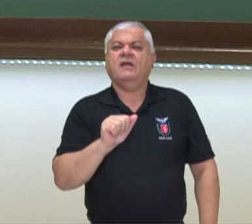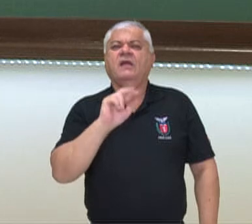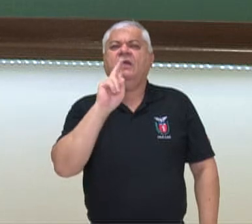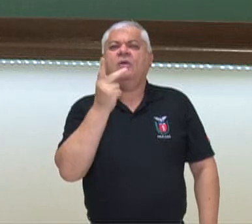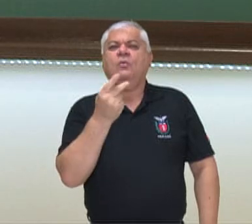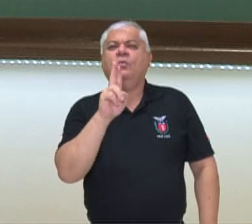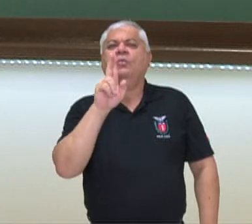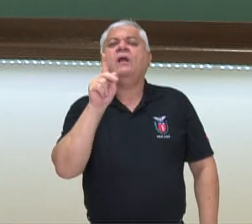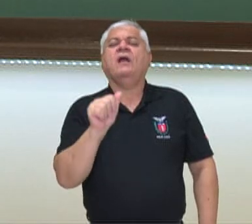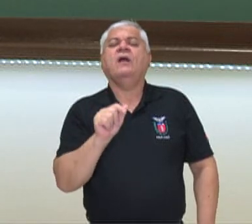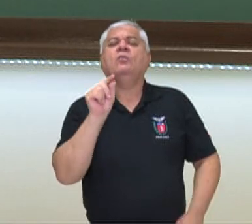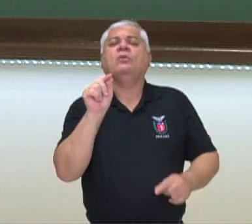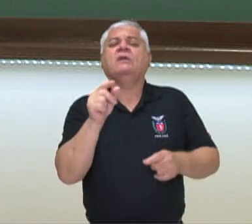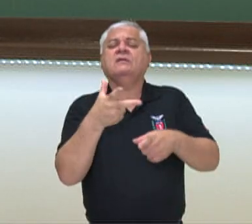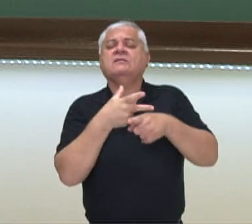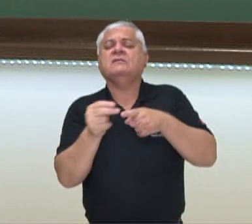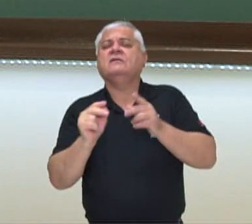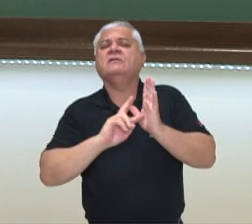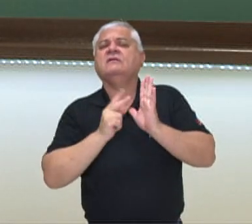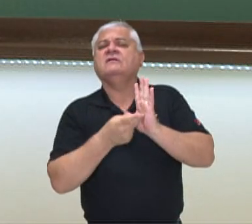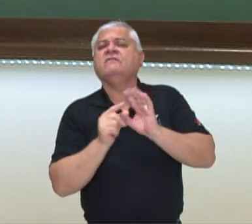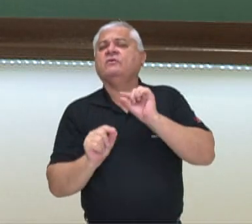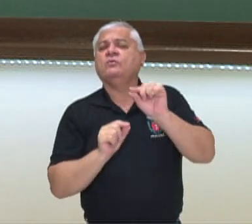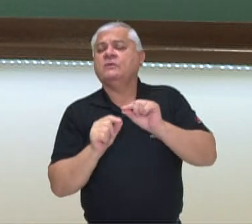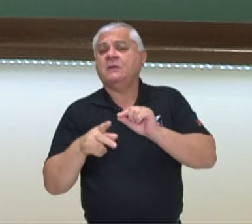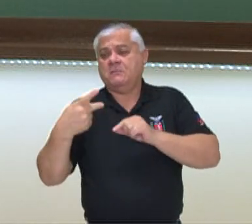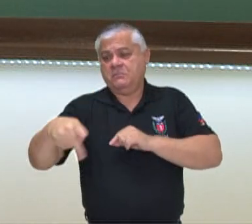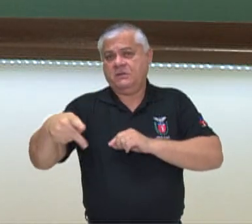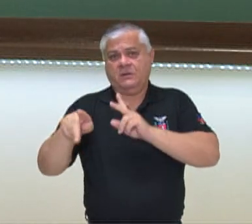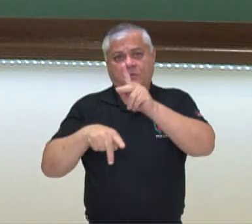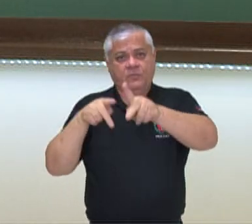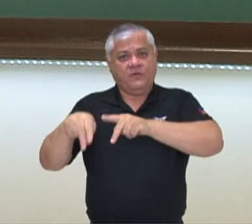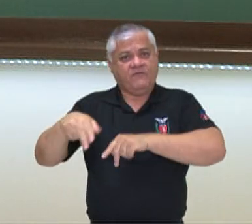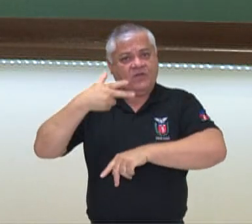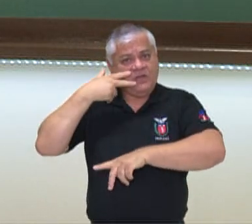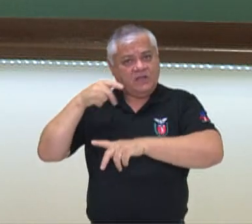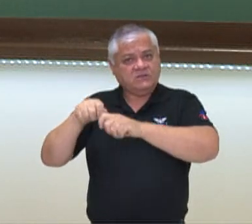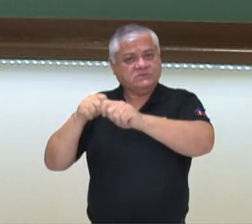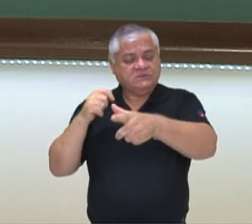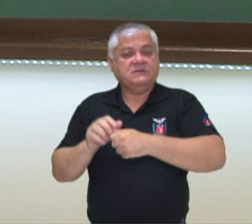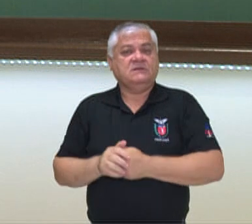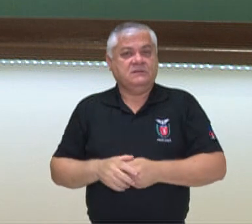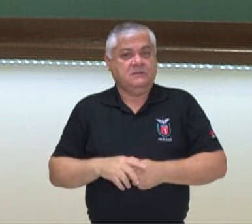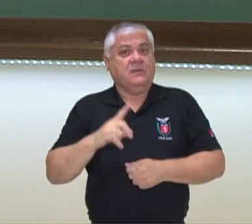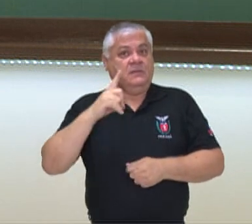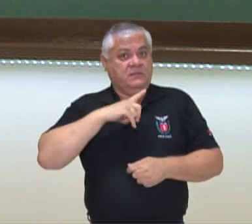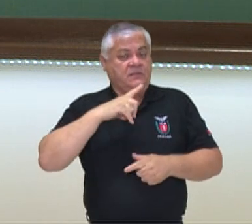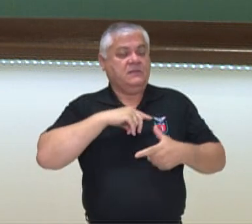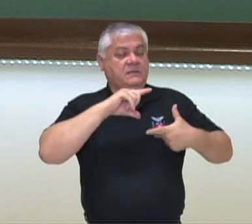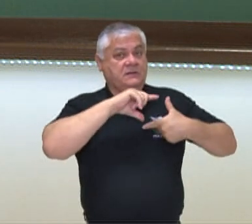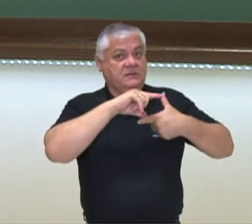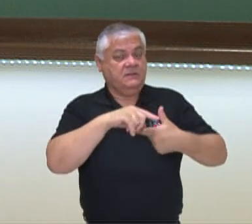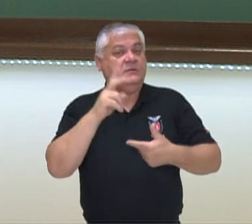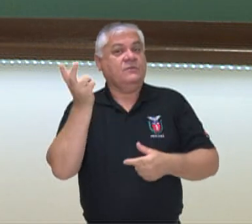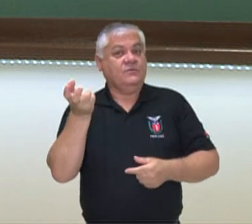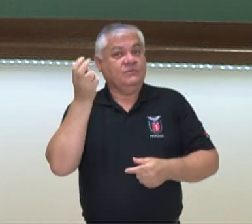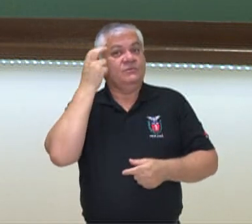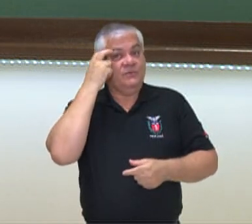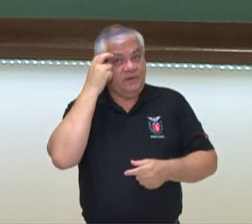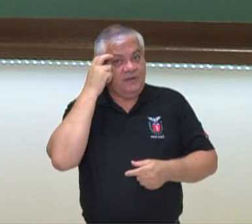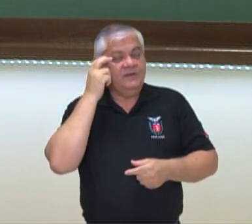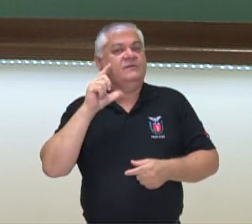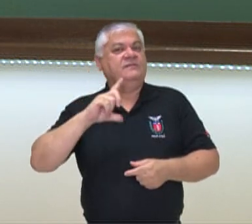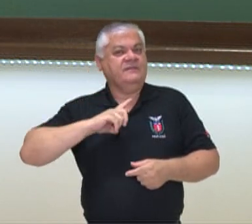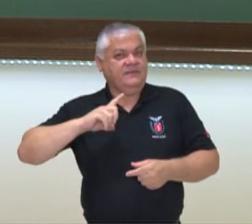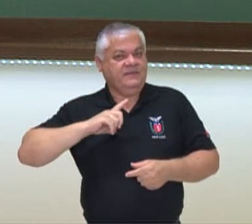gente viu, né, a luta, né, existe uma grande tradição cultural em volta da